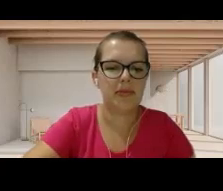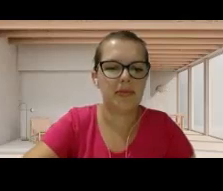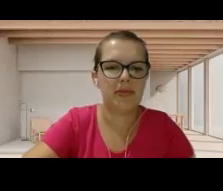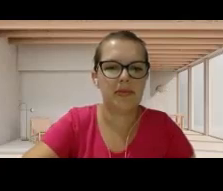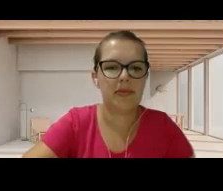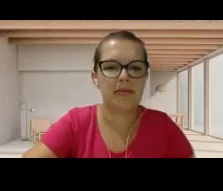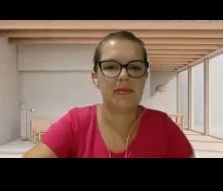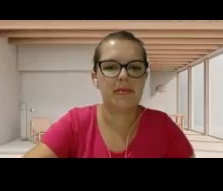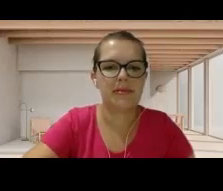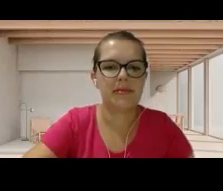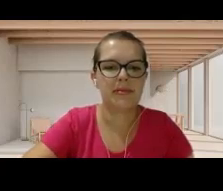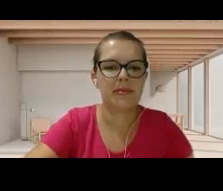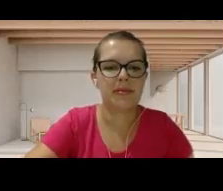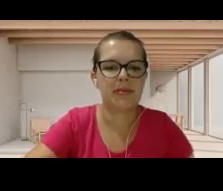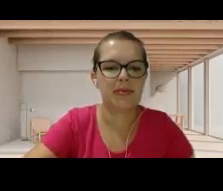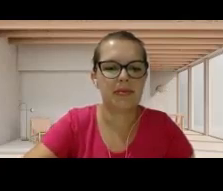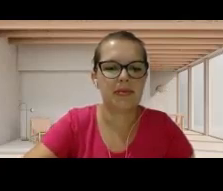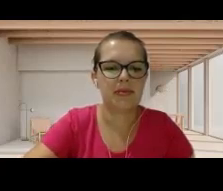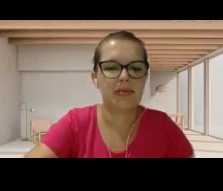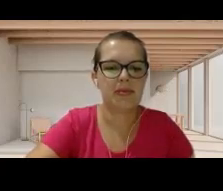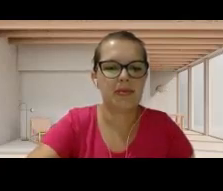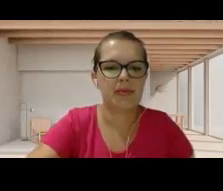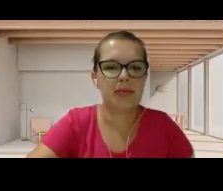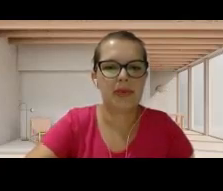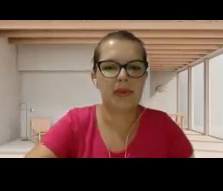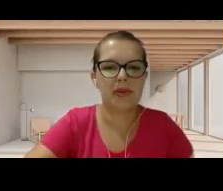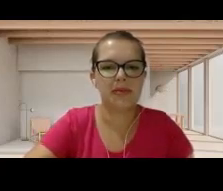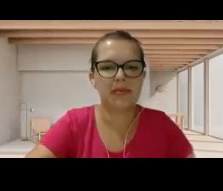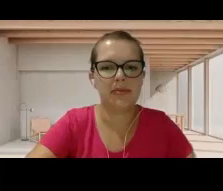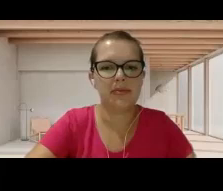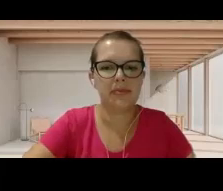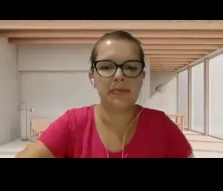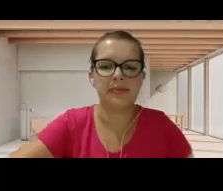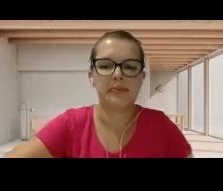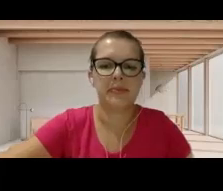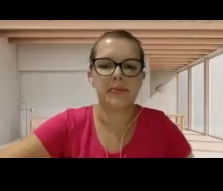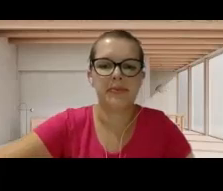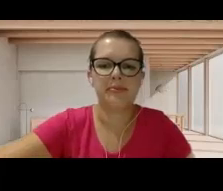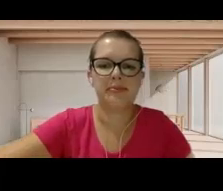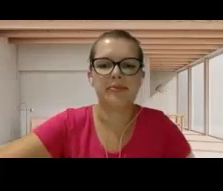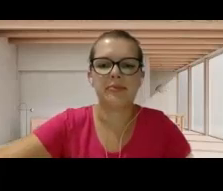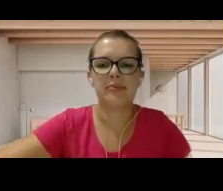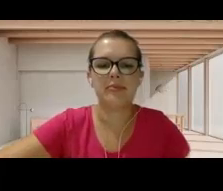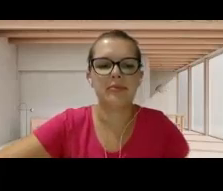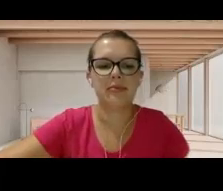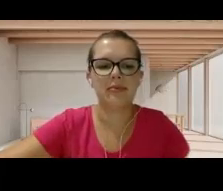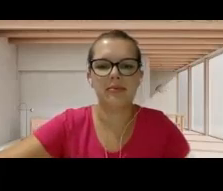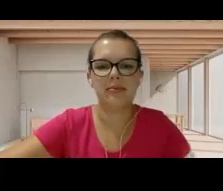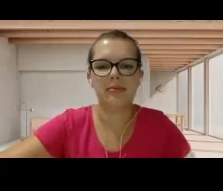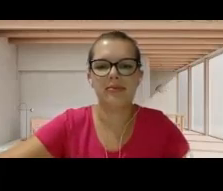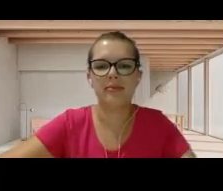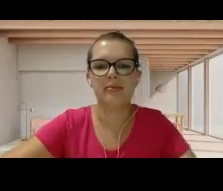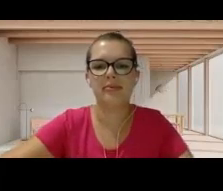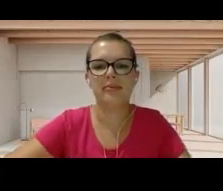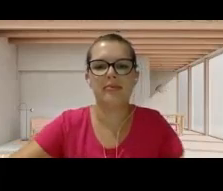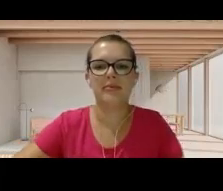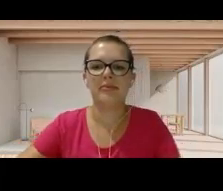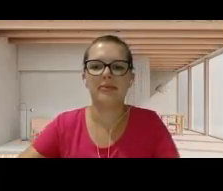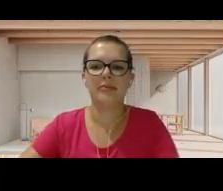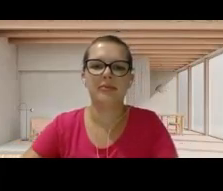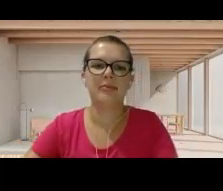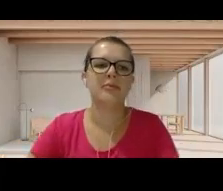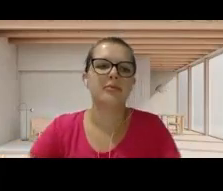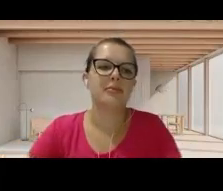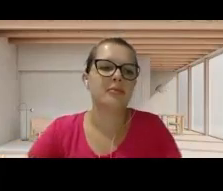o reservatório, por exemplo, da usina, você precisa ter a LI. Sem LI, você não enche.